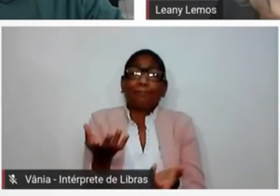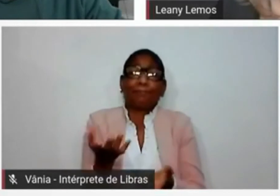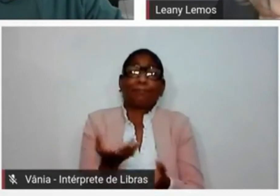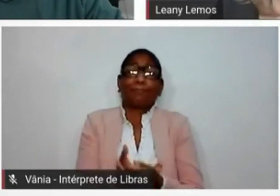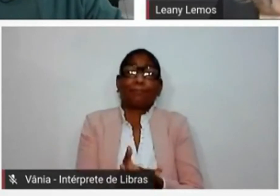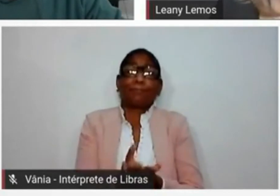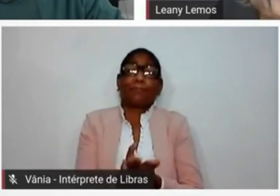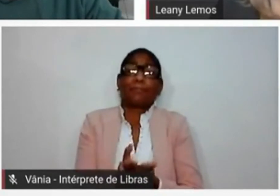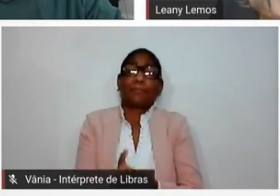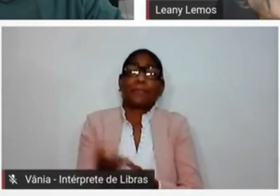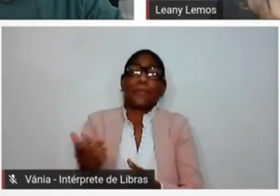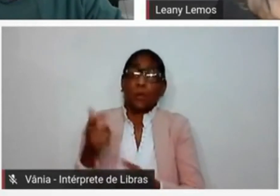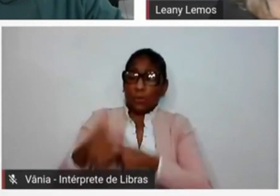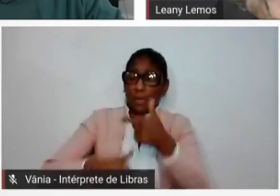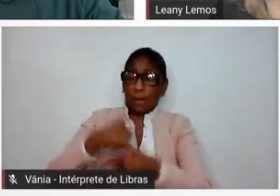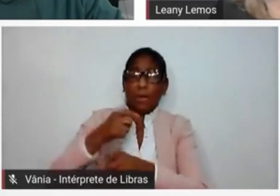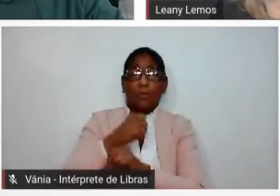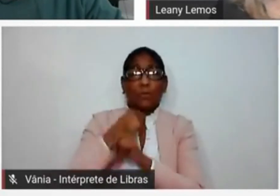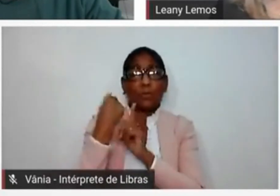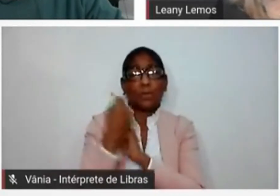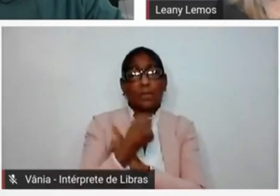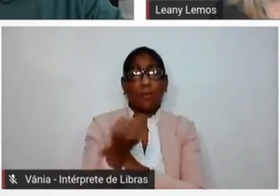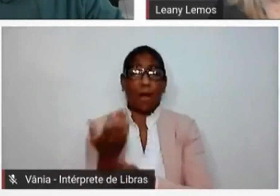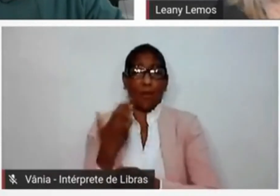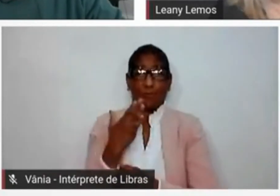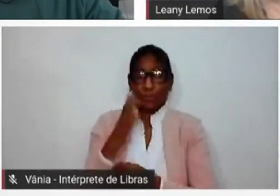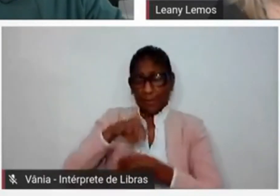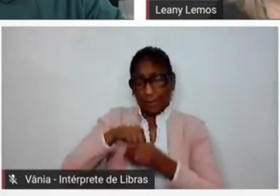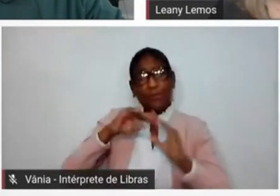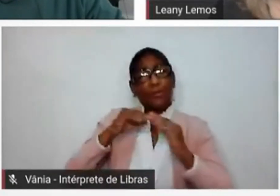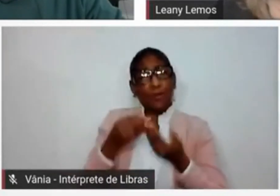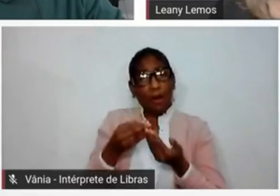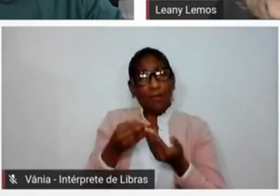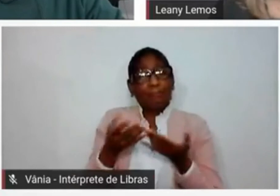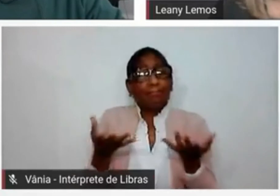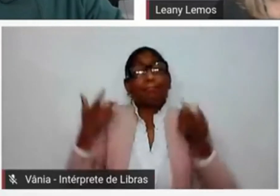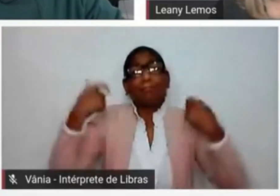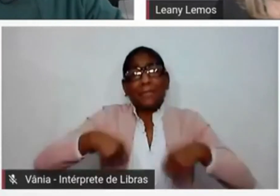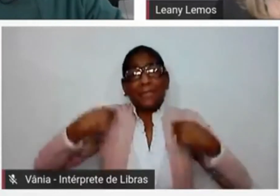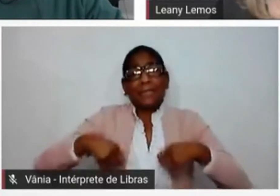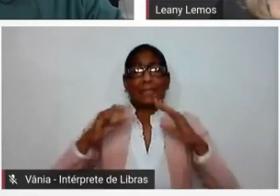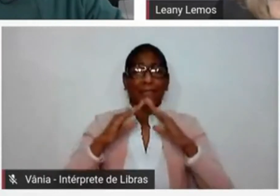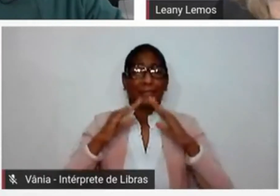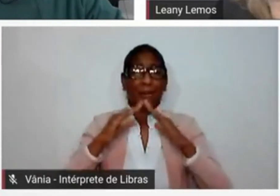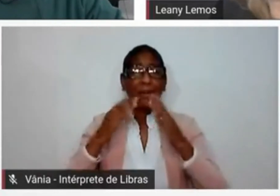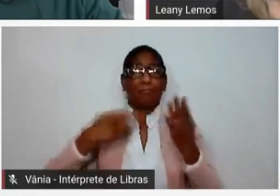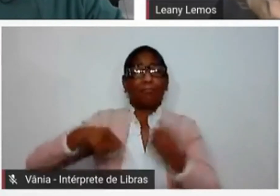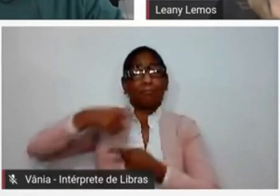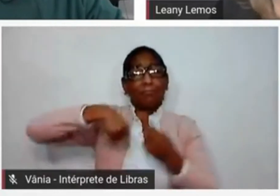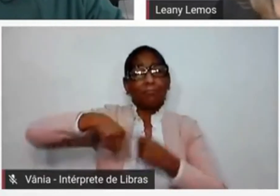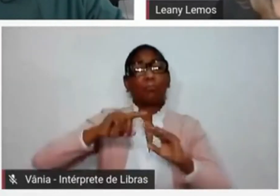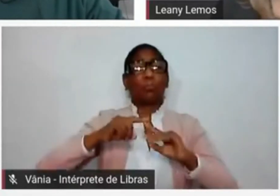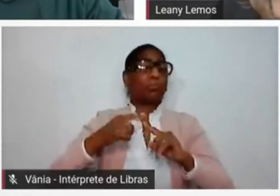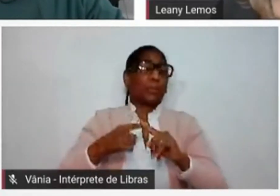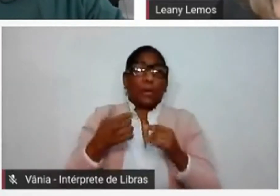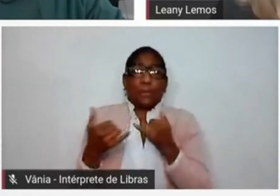feita assistência social. Então, é uma questão muito importante, porque é na escola que, por exemplo,